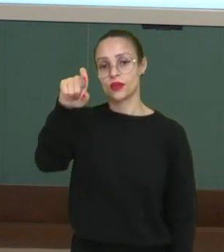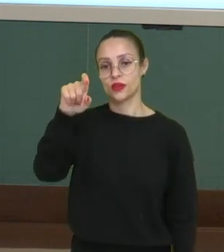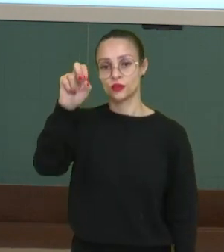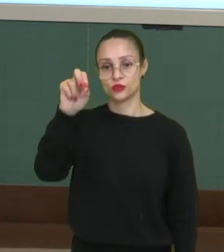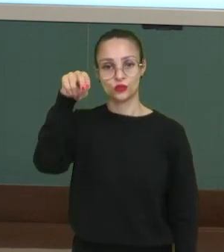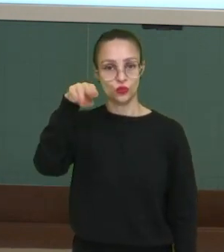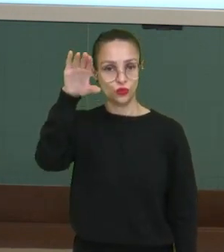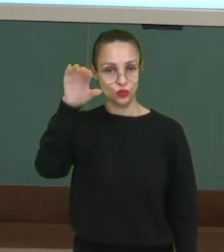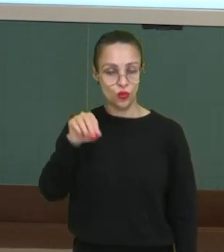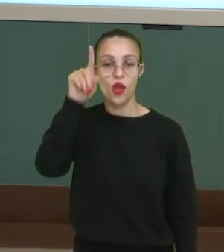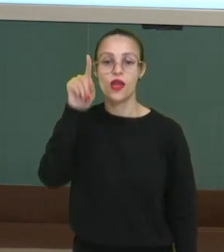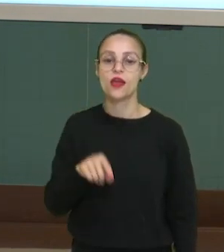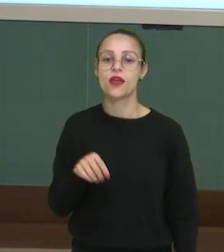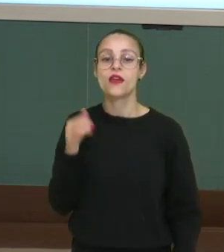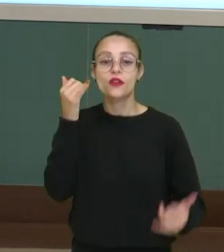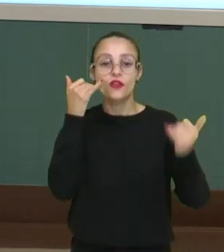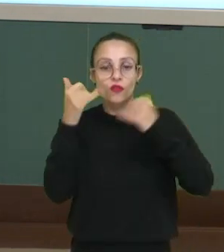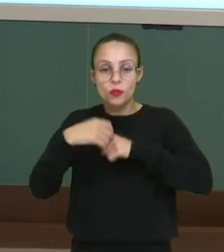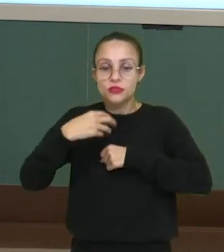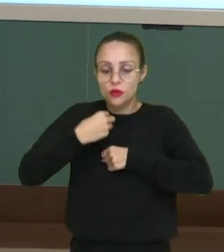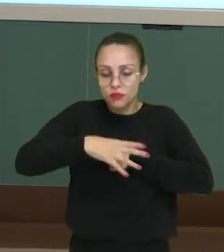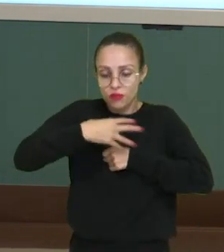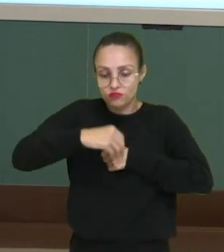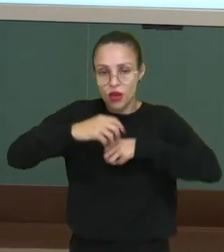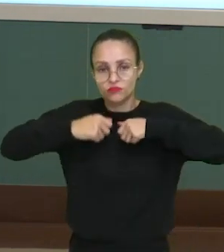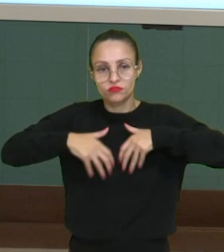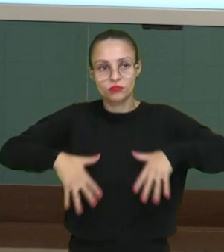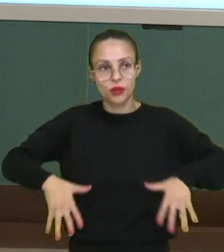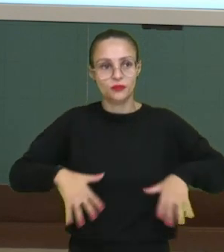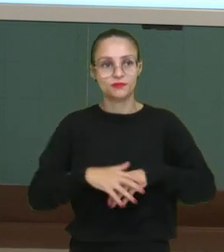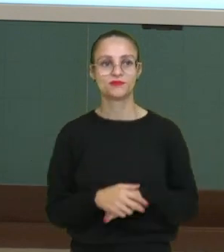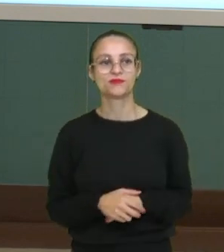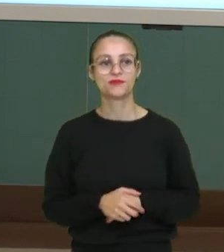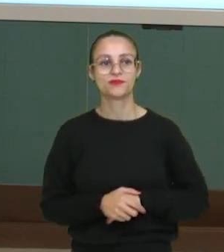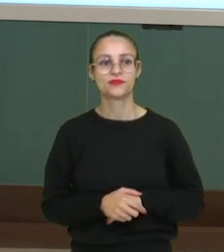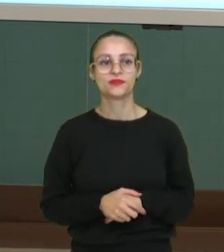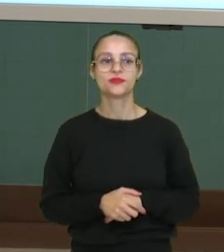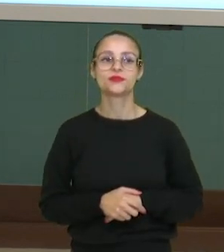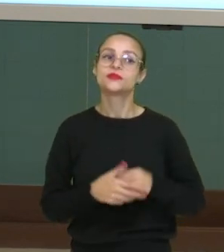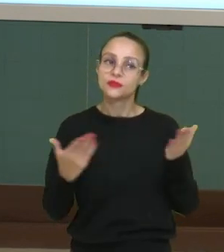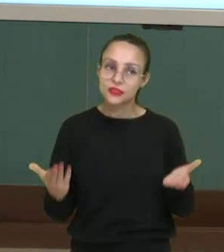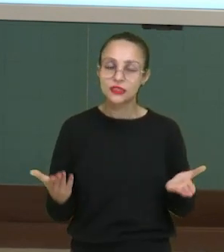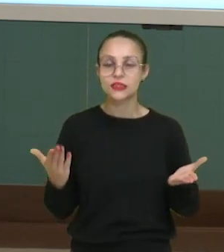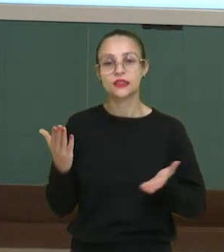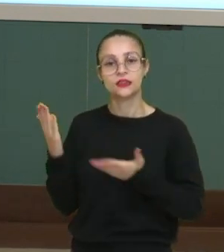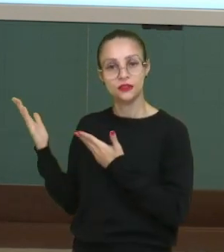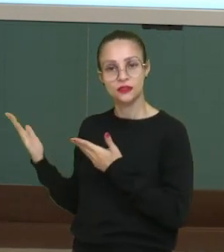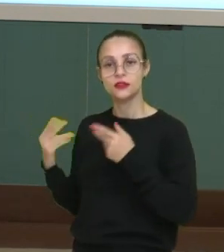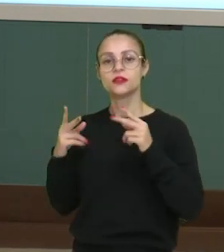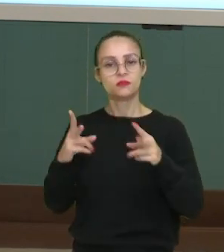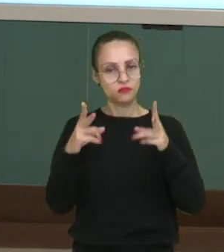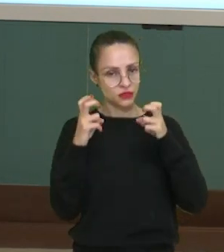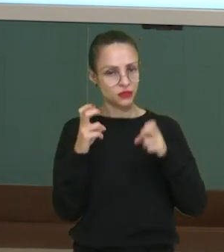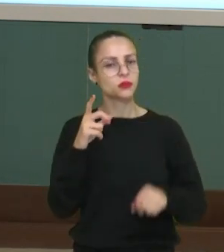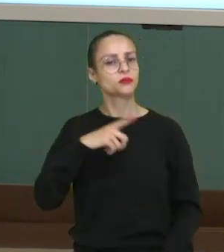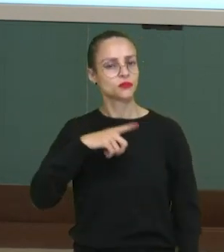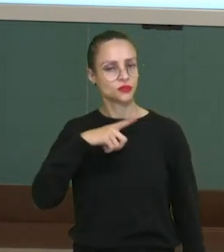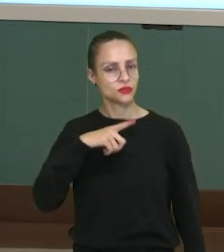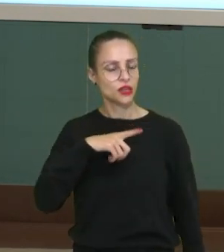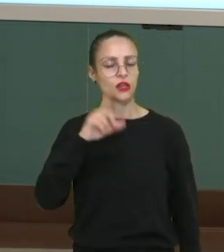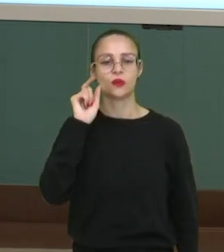que vão levar essas informações até o corpo. E aqui nós percebemos que existe